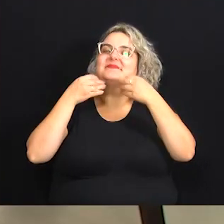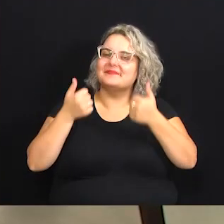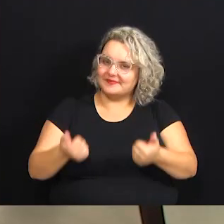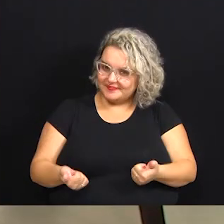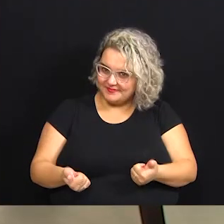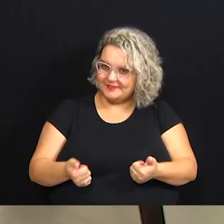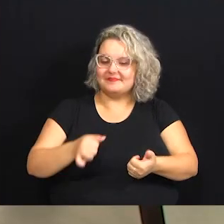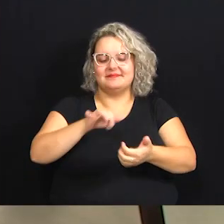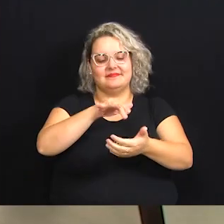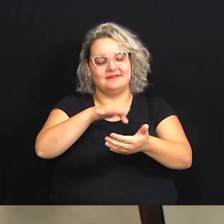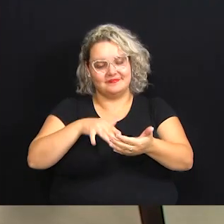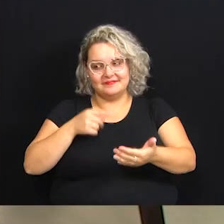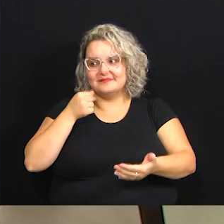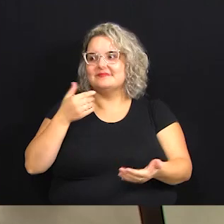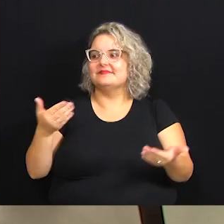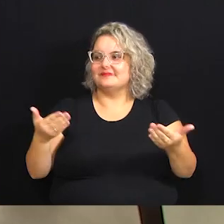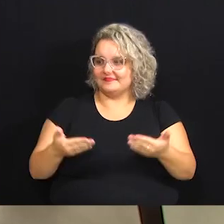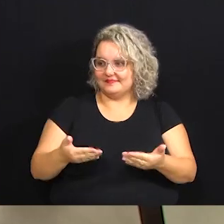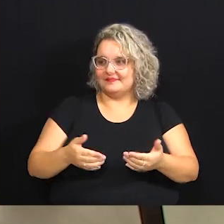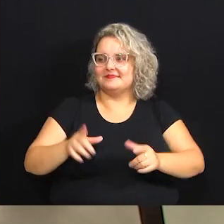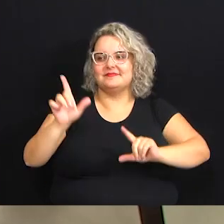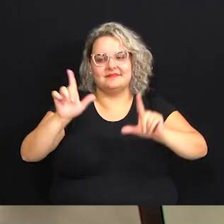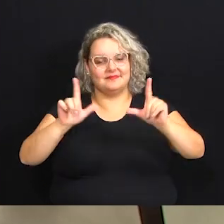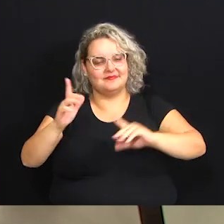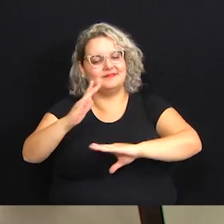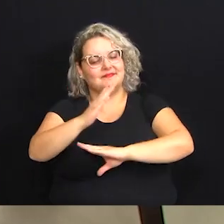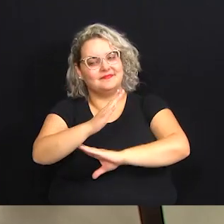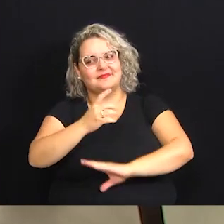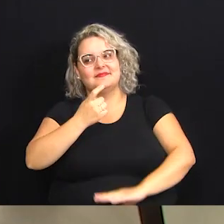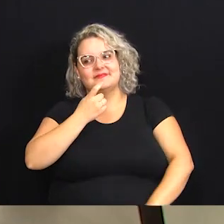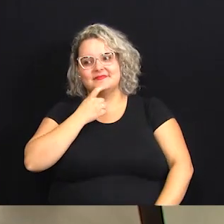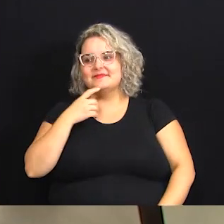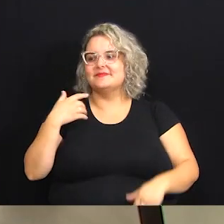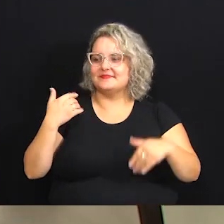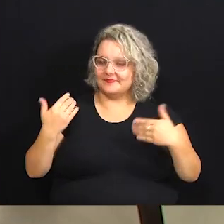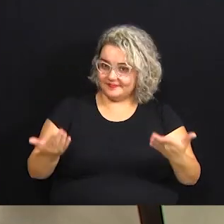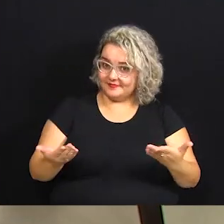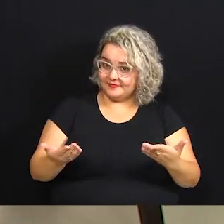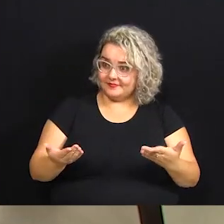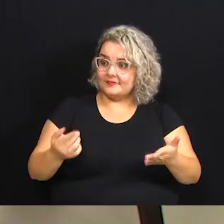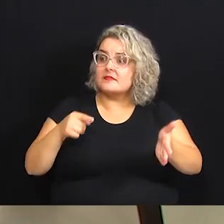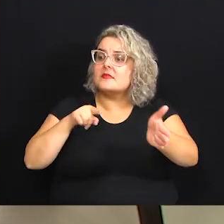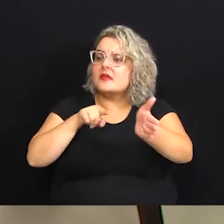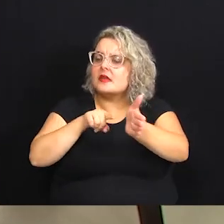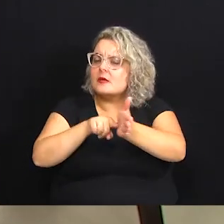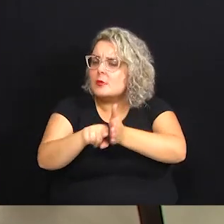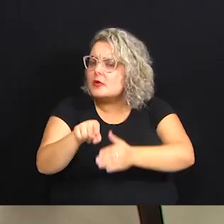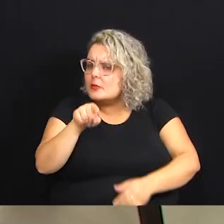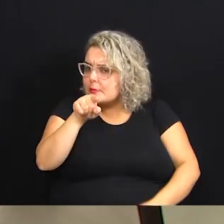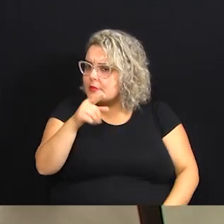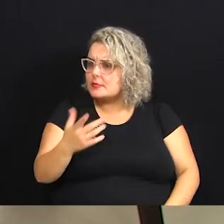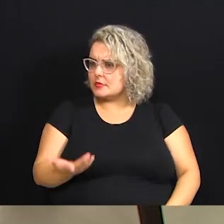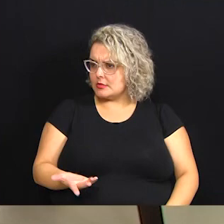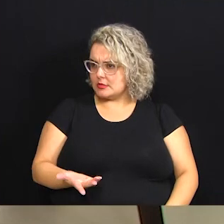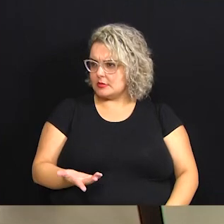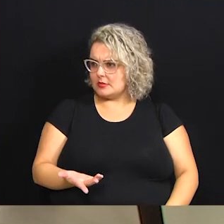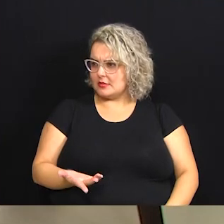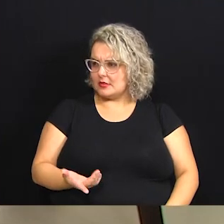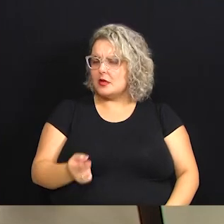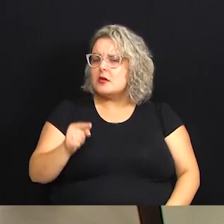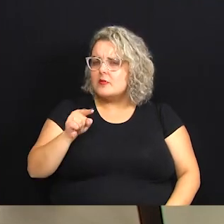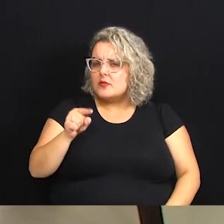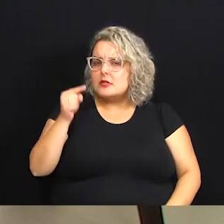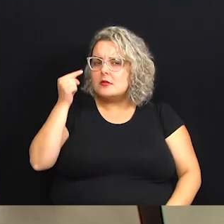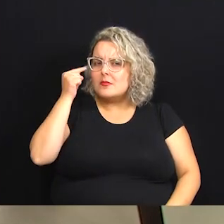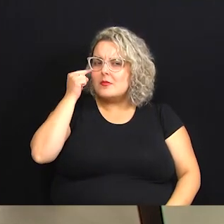gente, tudo bom? Mais um Na Ponta do Lápis no ar, aqui na tela da TV Câmara Campinas. E eu quero perguntar uma coisa para você. Você